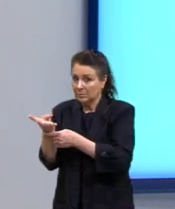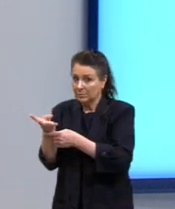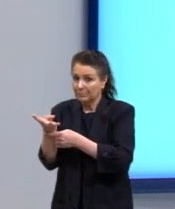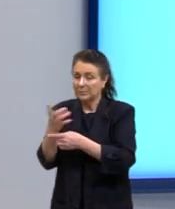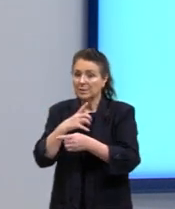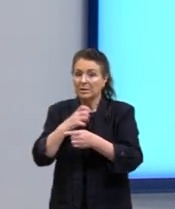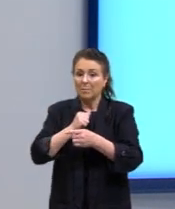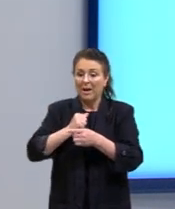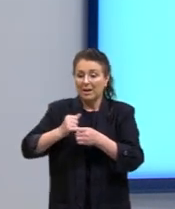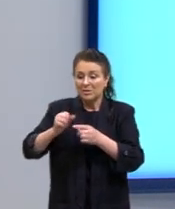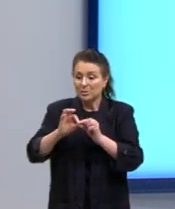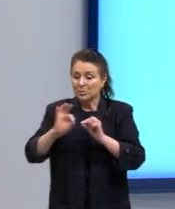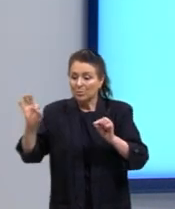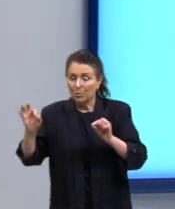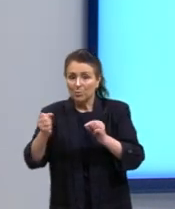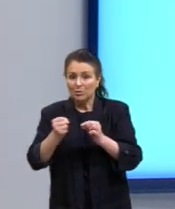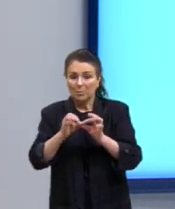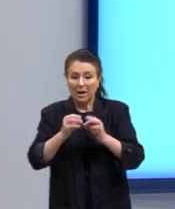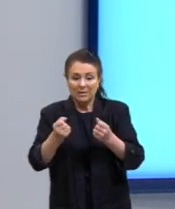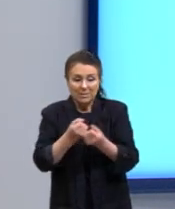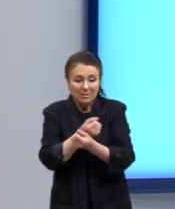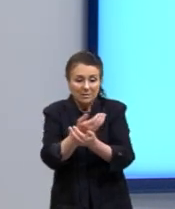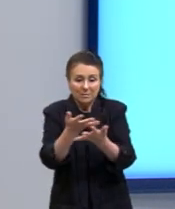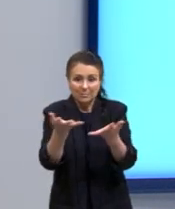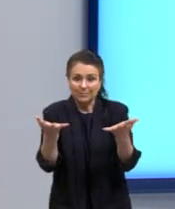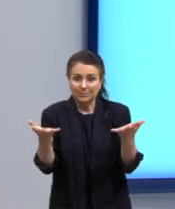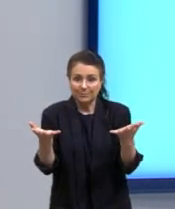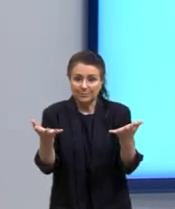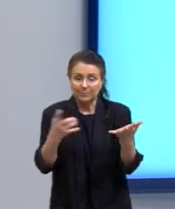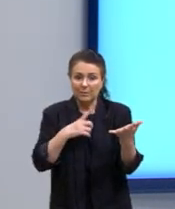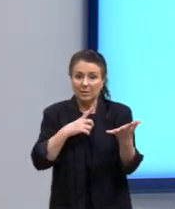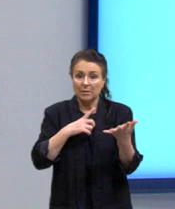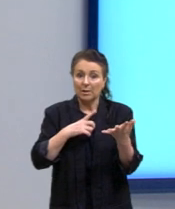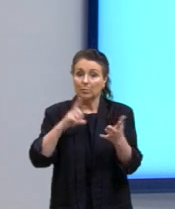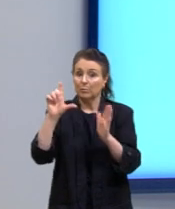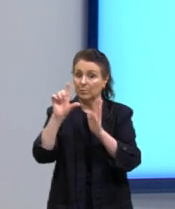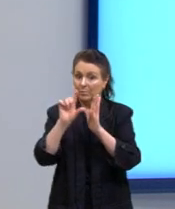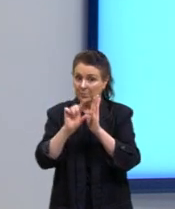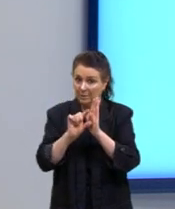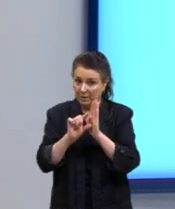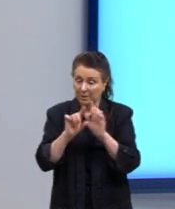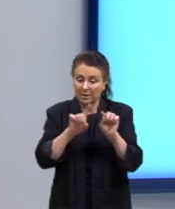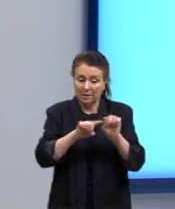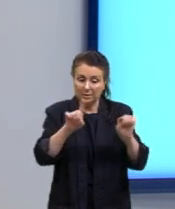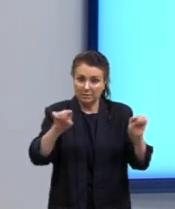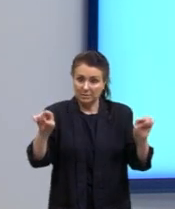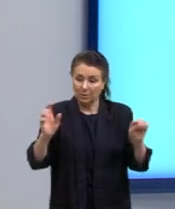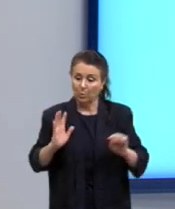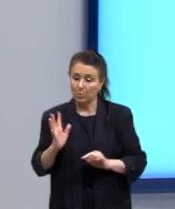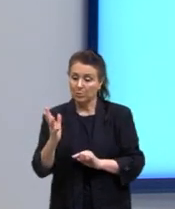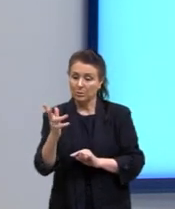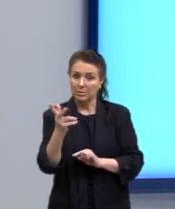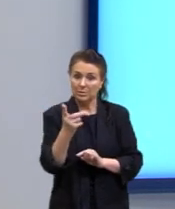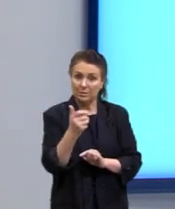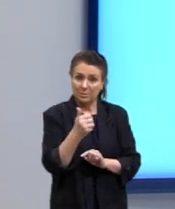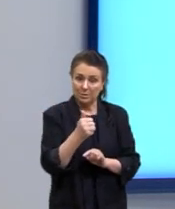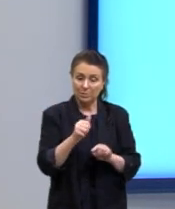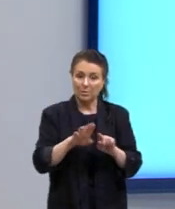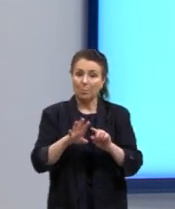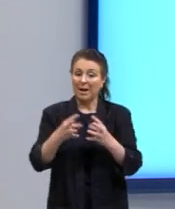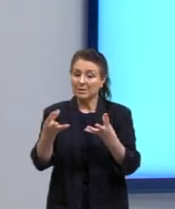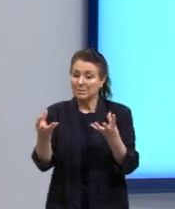espalhada se a variância for relativamente pequena então os dados tendem a estar mais